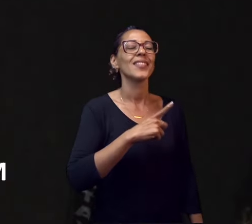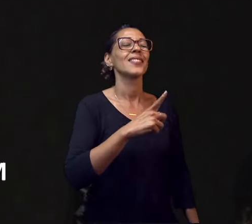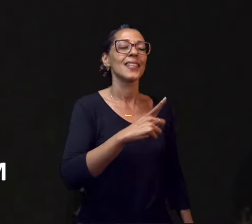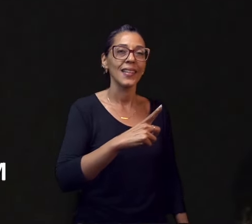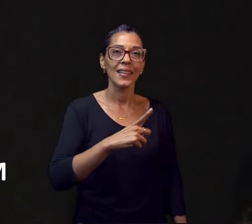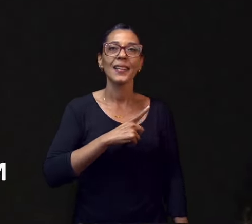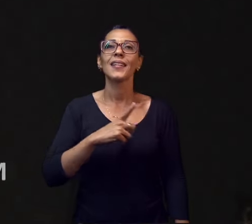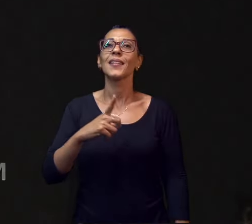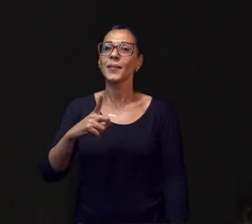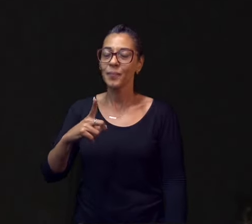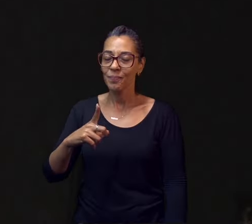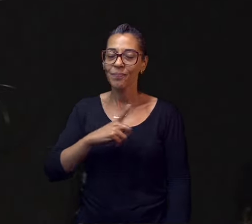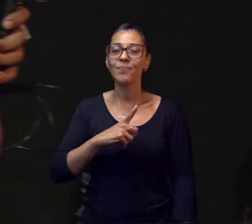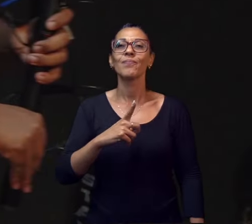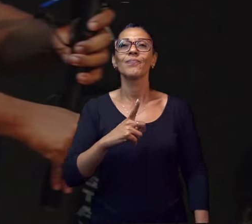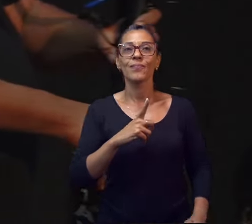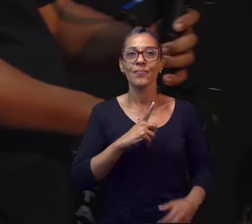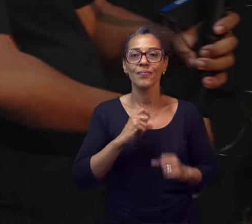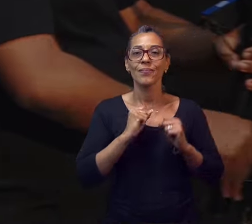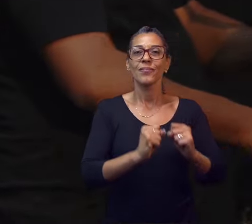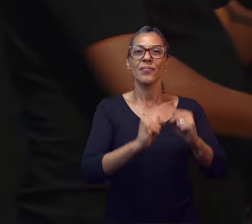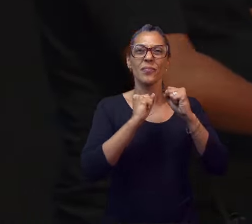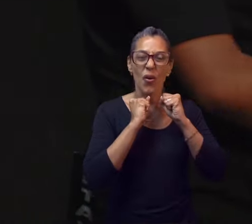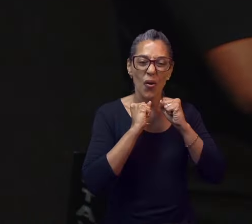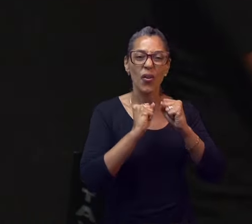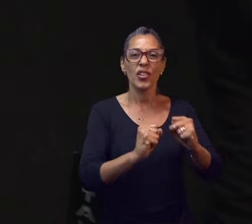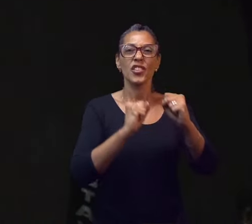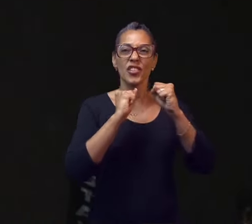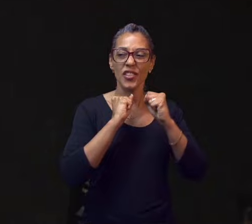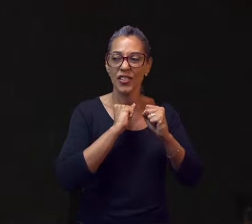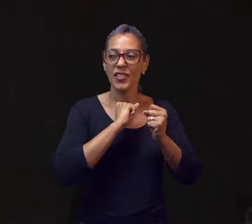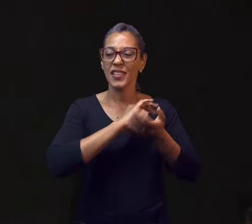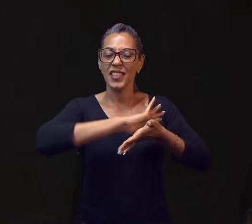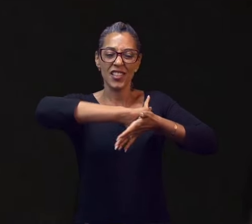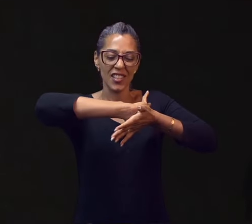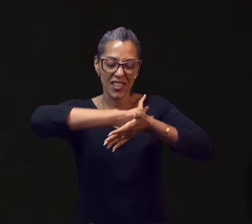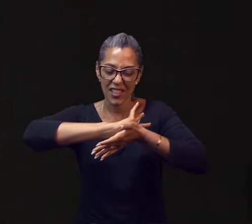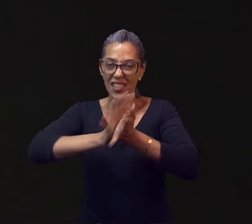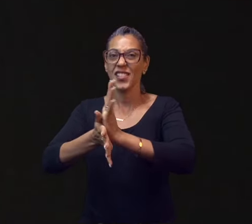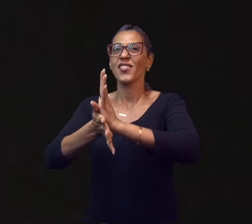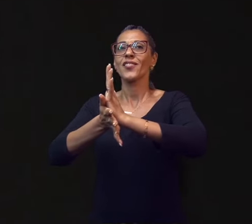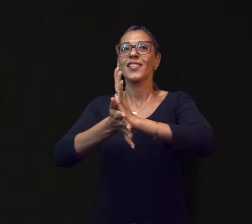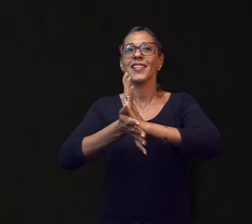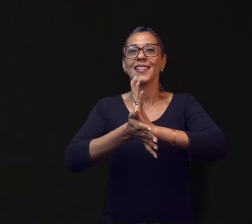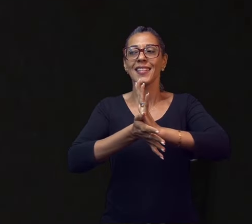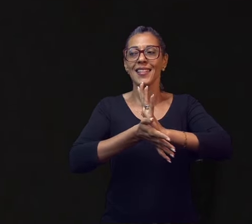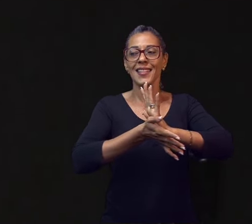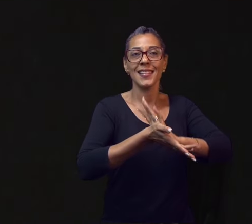há em mim podem ser vencidas